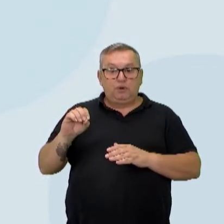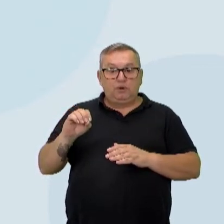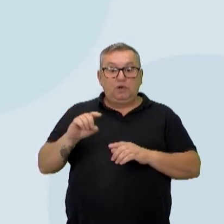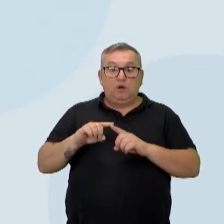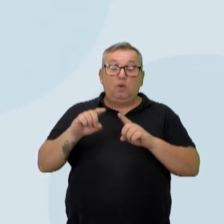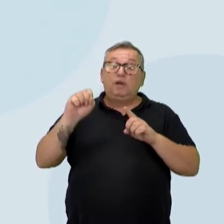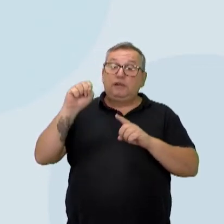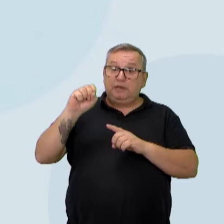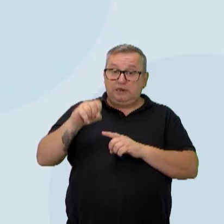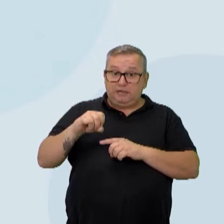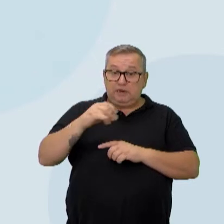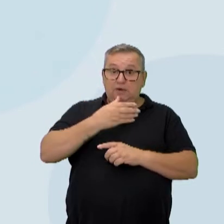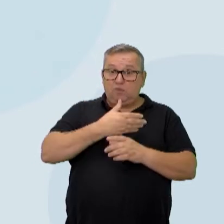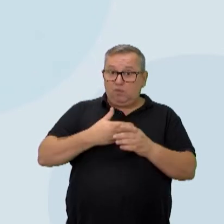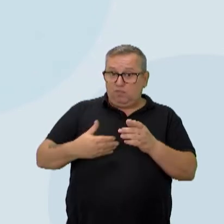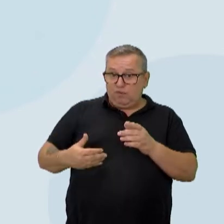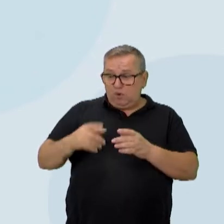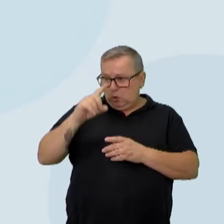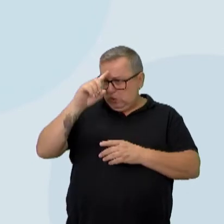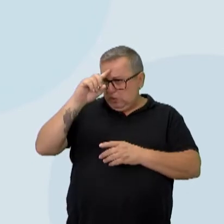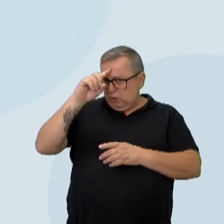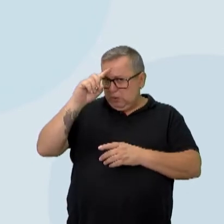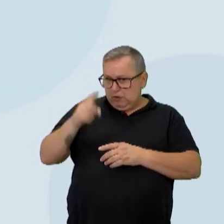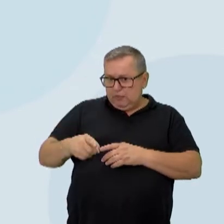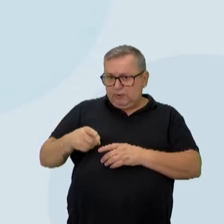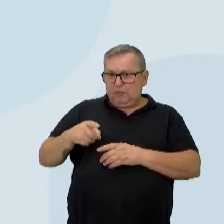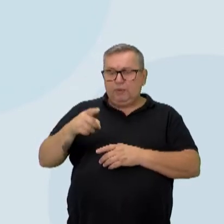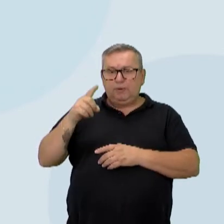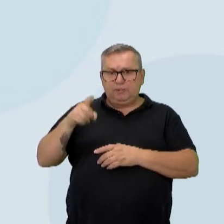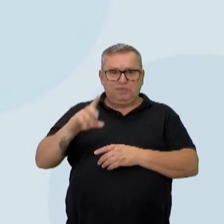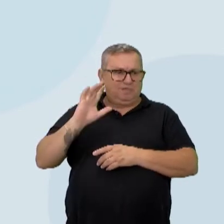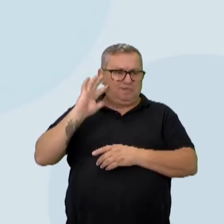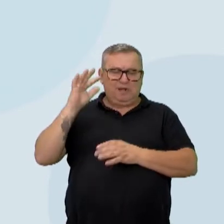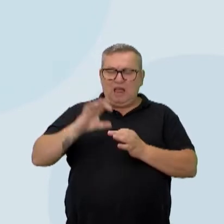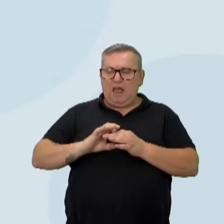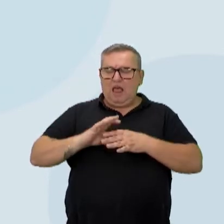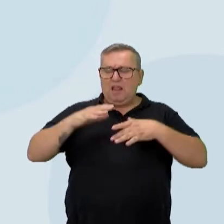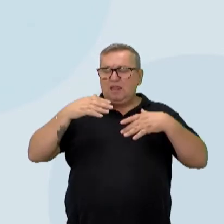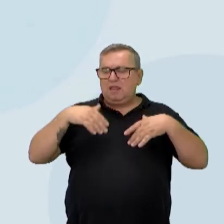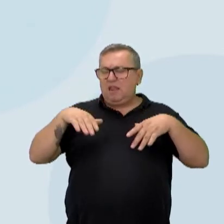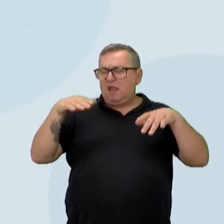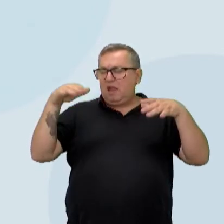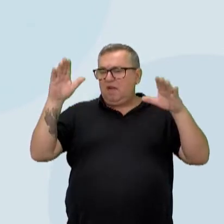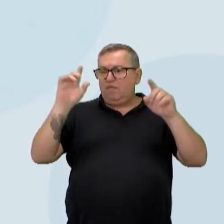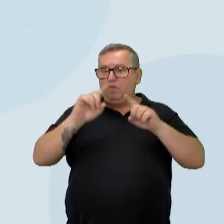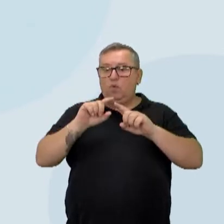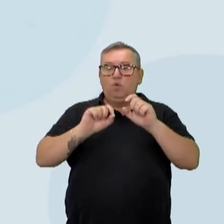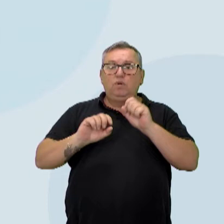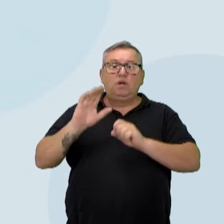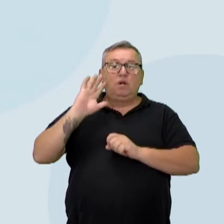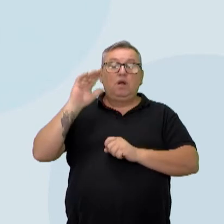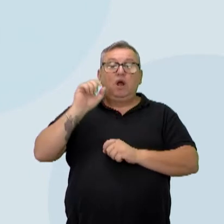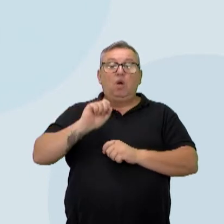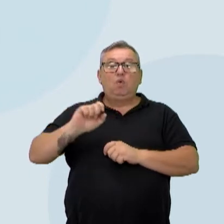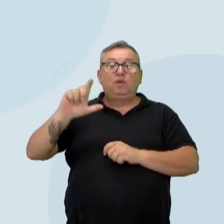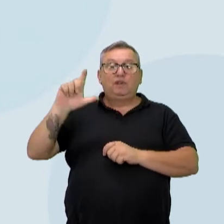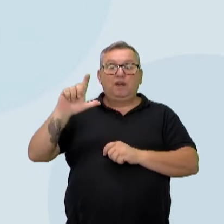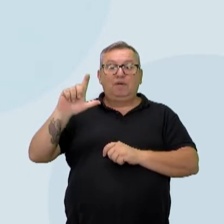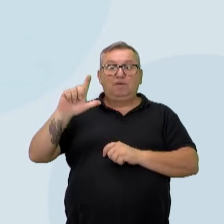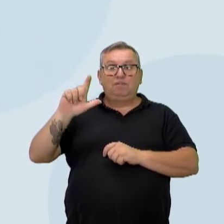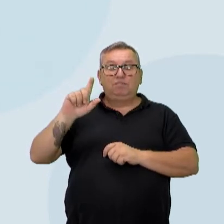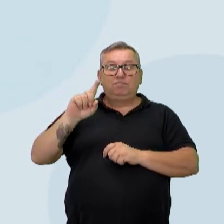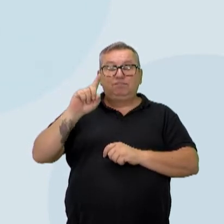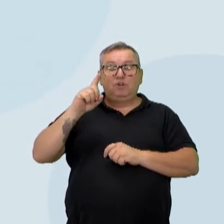se as autoridades não estabelecerem regras e deixar a coisa correr solta, a tendência é o sal dominar aí